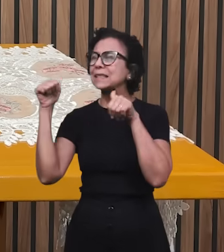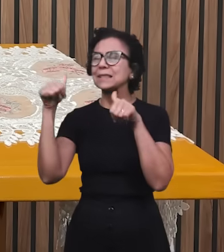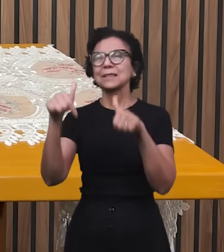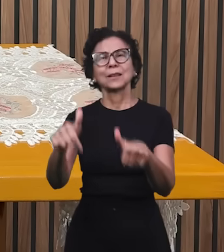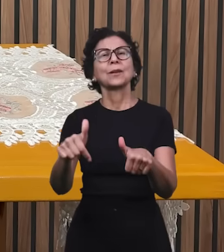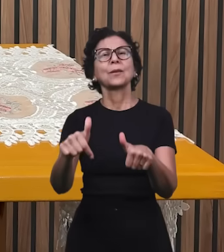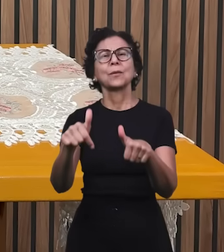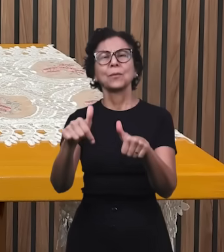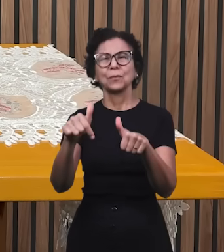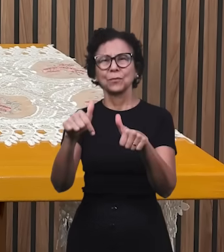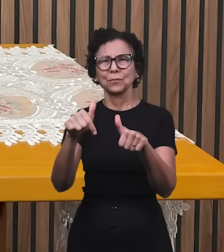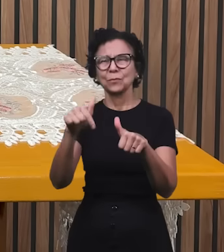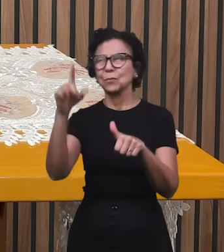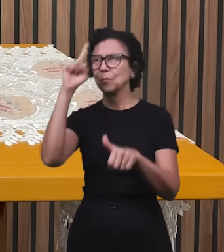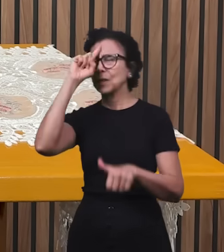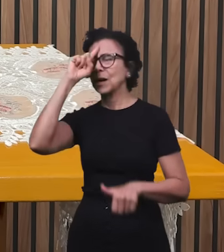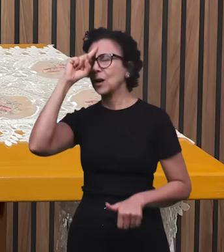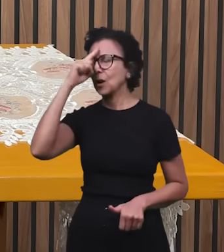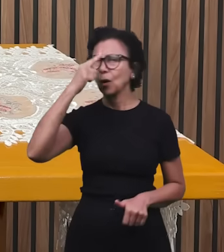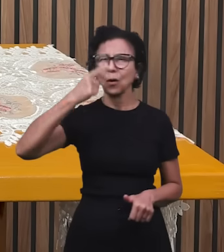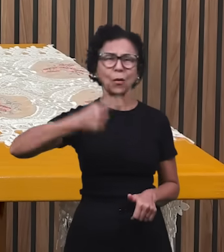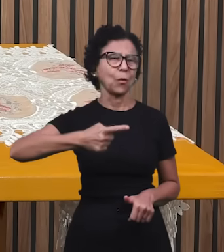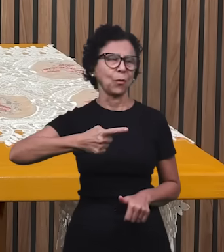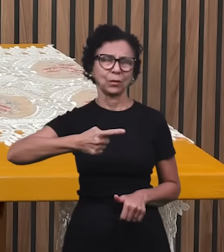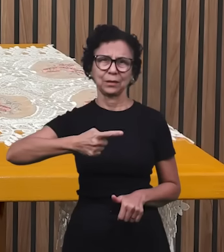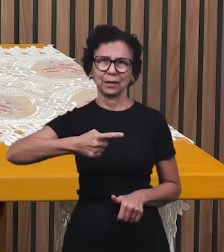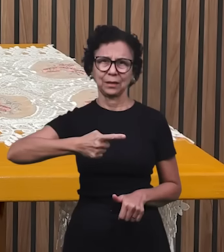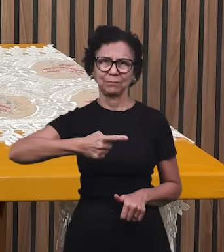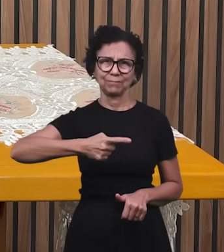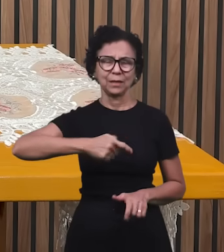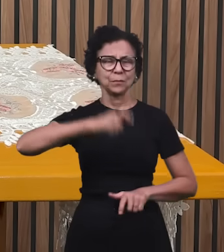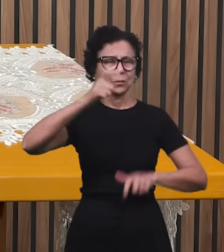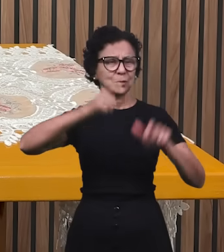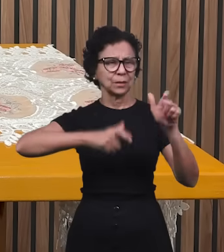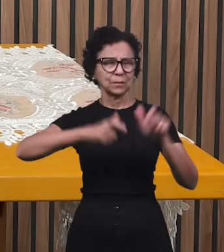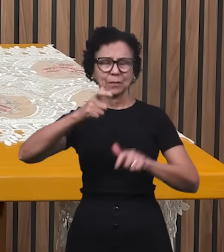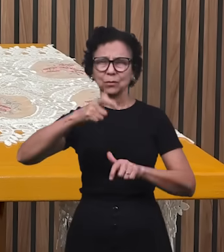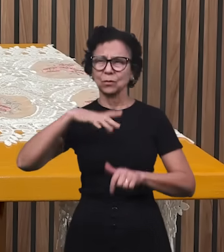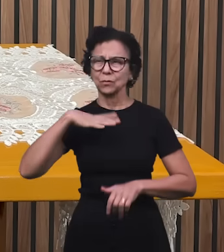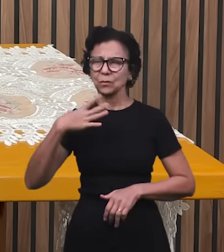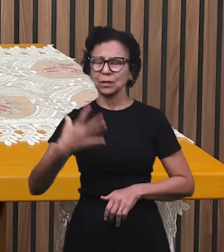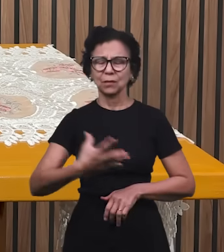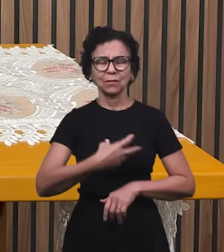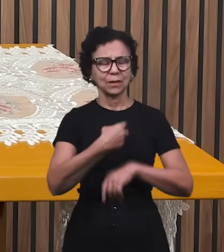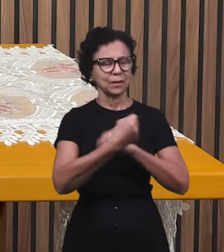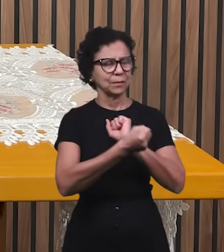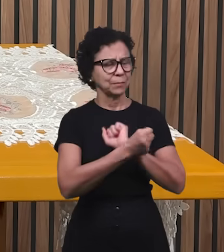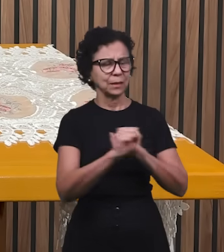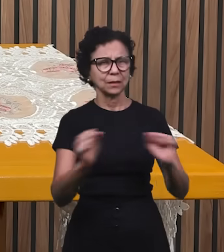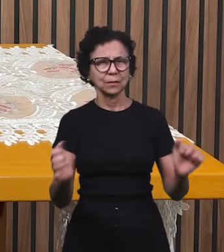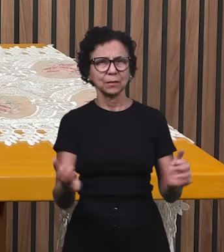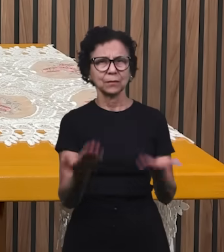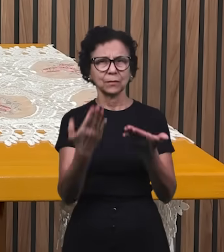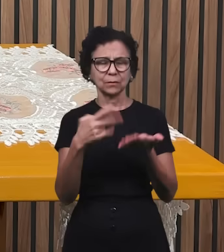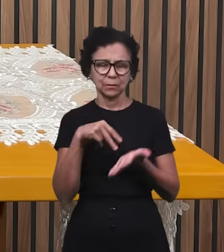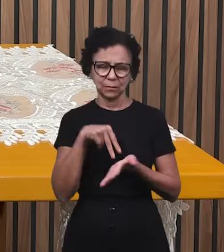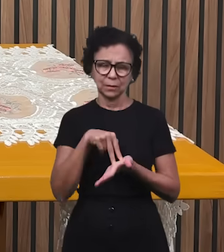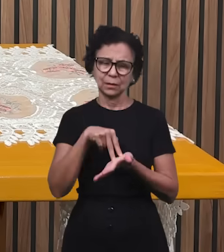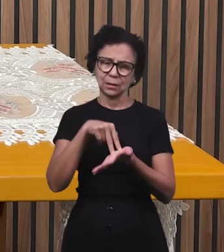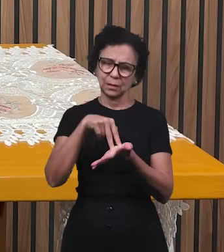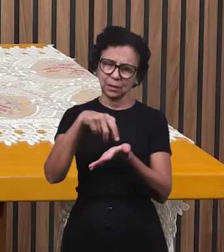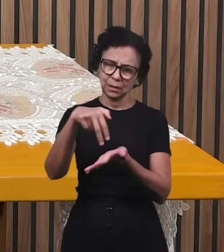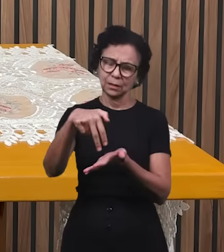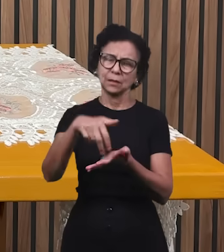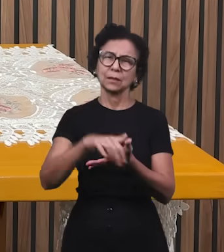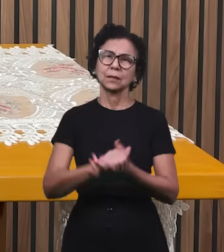tua e nós sabemos que tu disseste a muitos nesta noite: levanta-te e anda. Nós te glorificamos